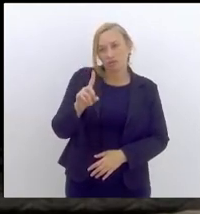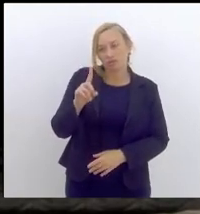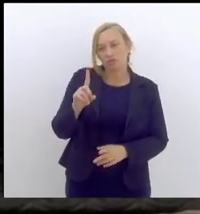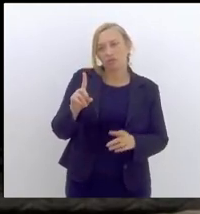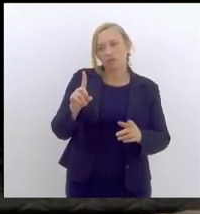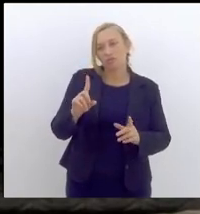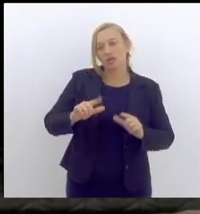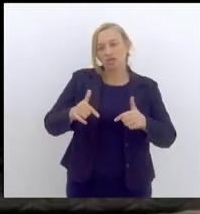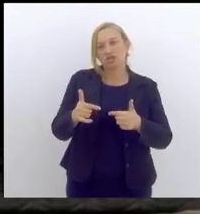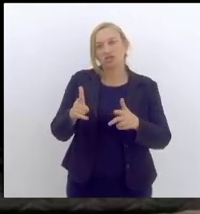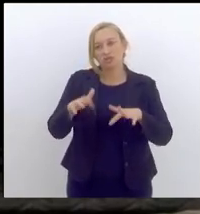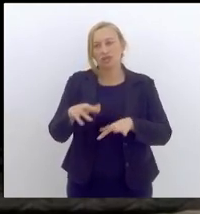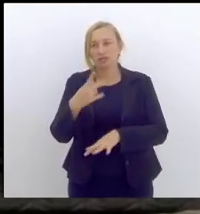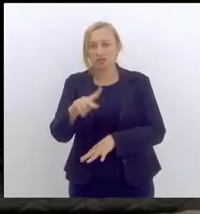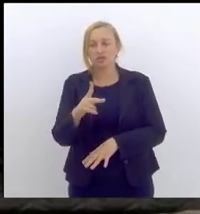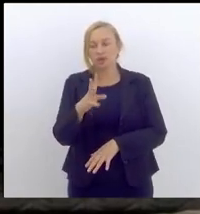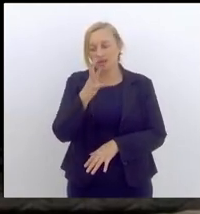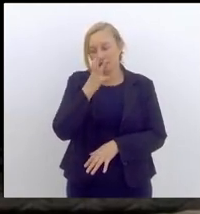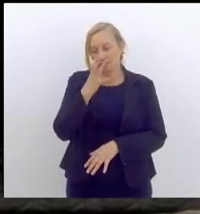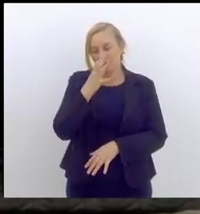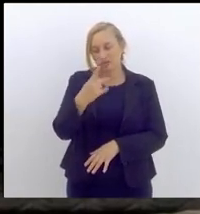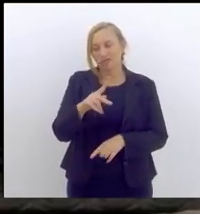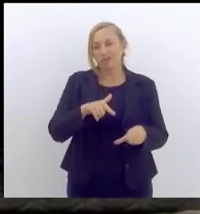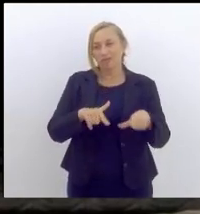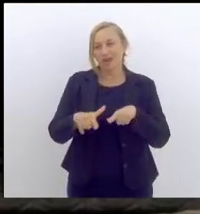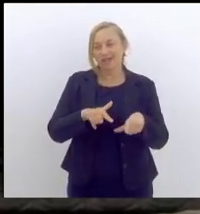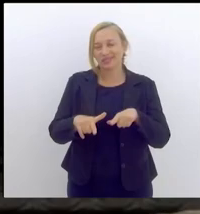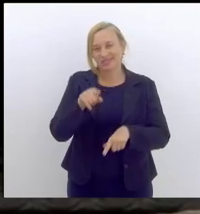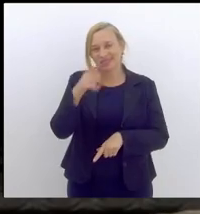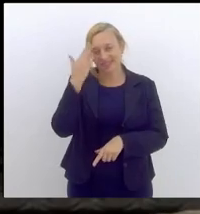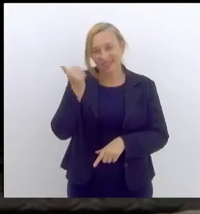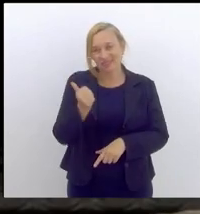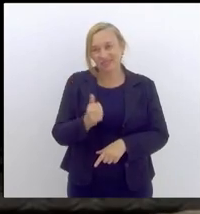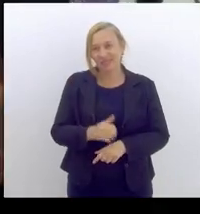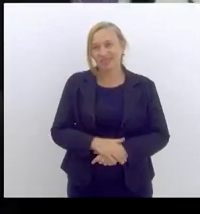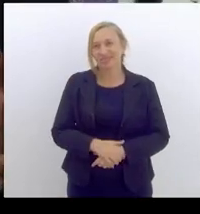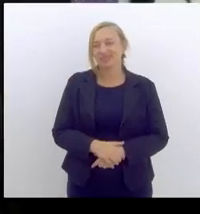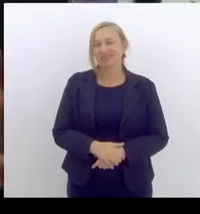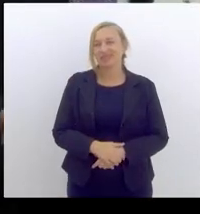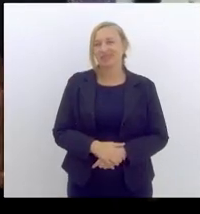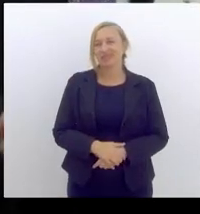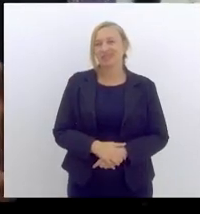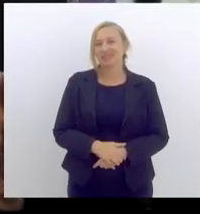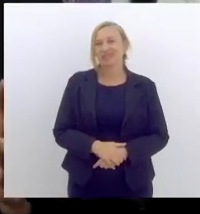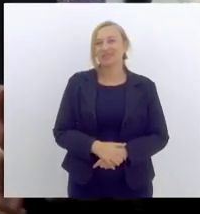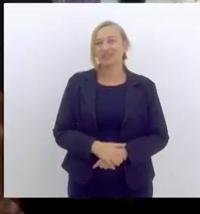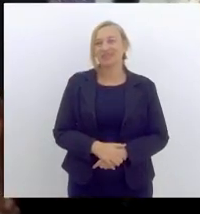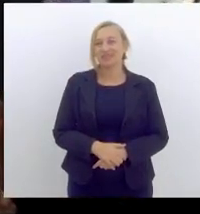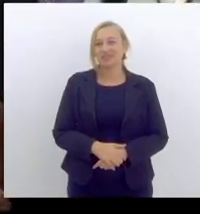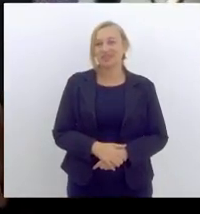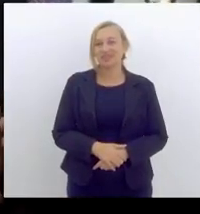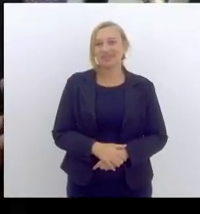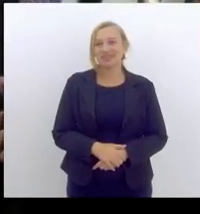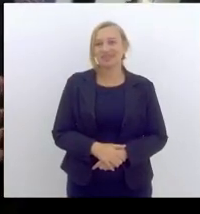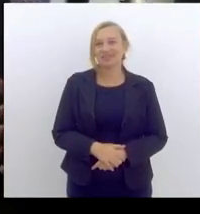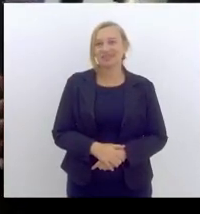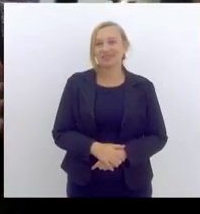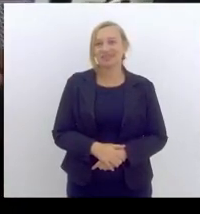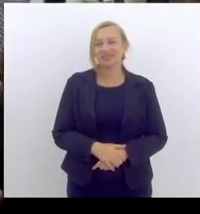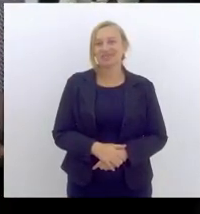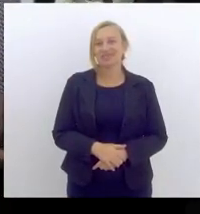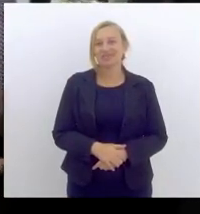seu, mas admiro o seu trabalho, você sabe disso. Admiro o seu trabalho.